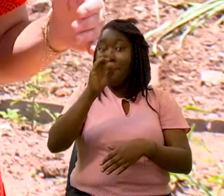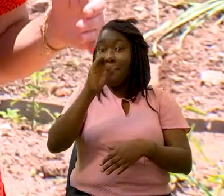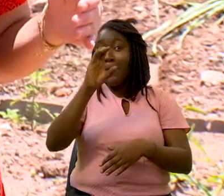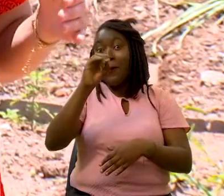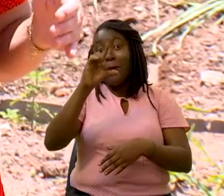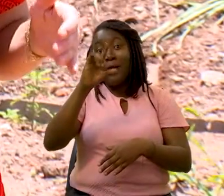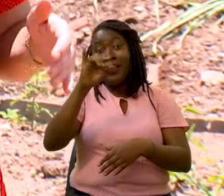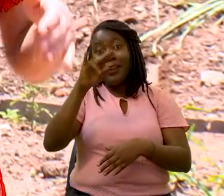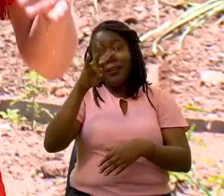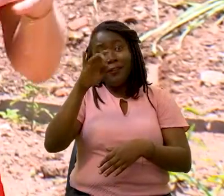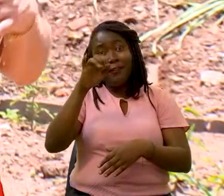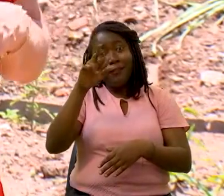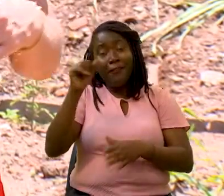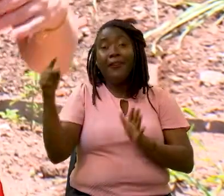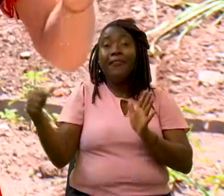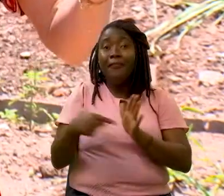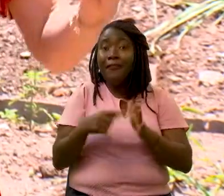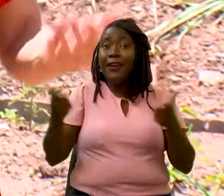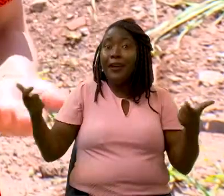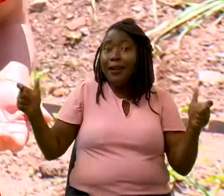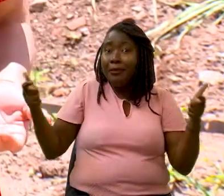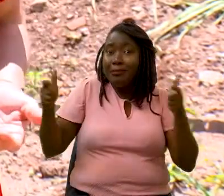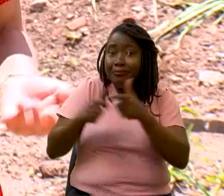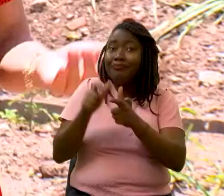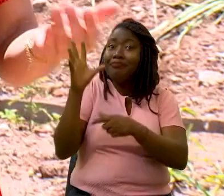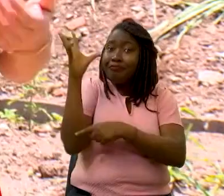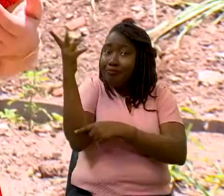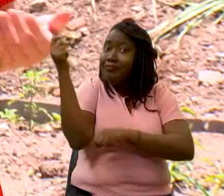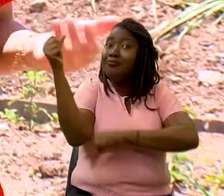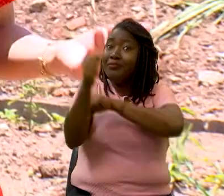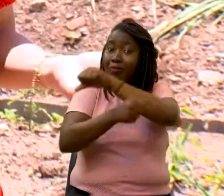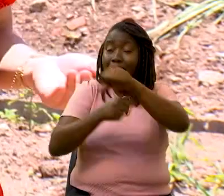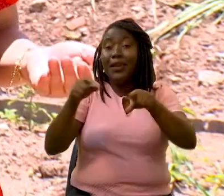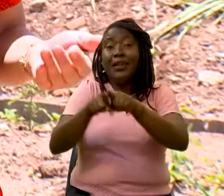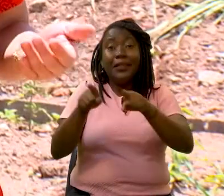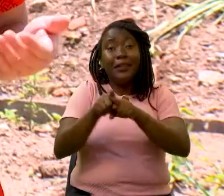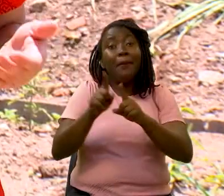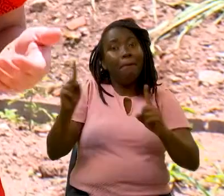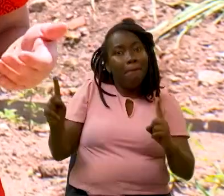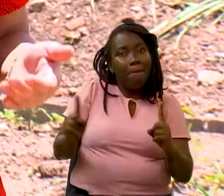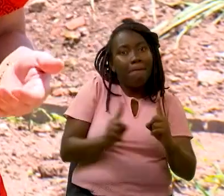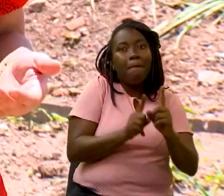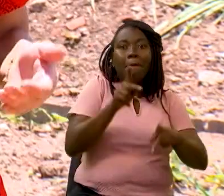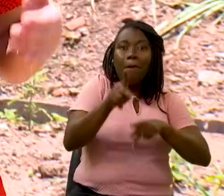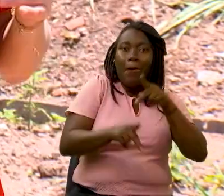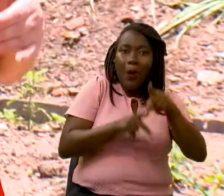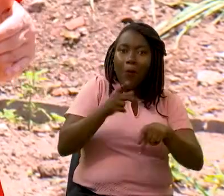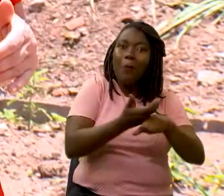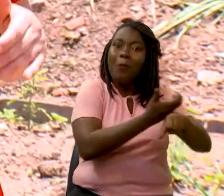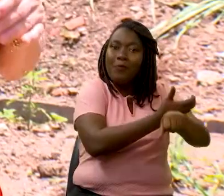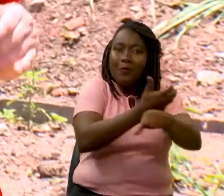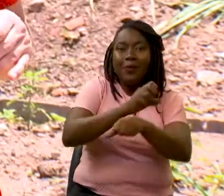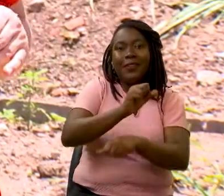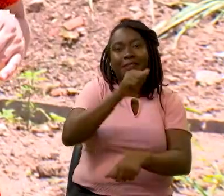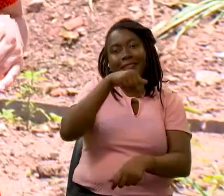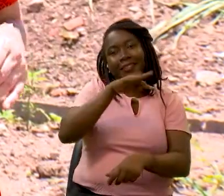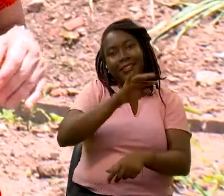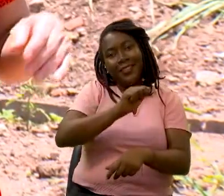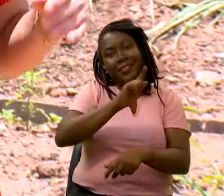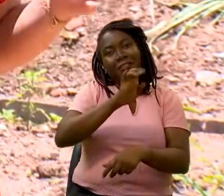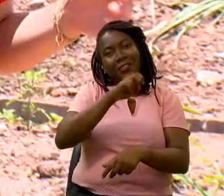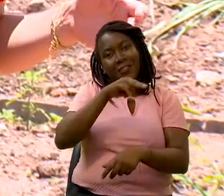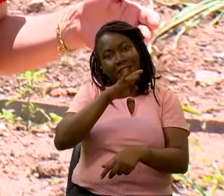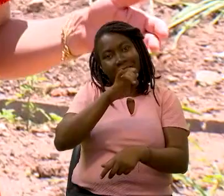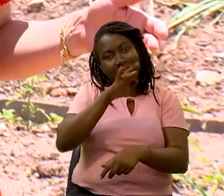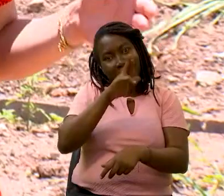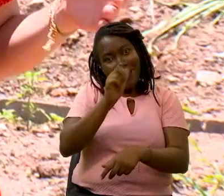as mudanças climáticas, mas também de aproximar a sociedade das áreas do entorno da Mata Santa Genebra. E hoje, no Giro Ambiental, a